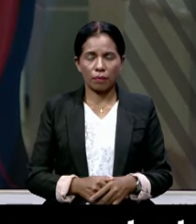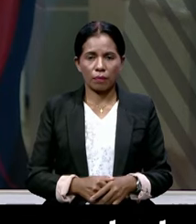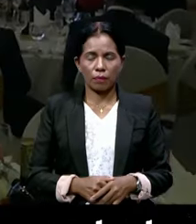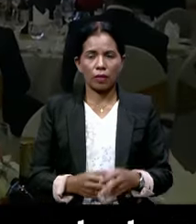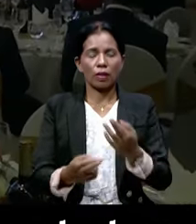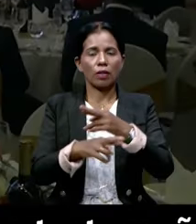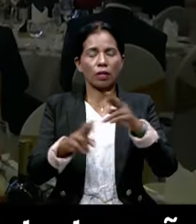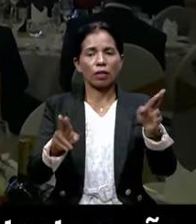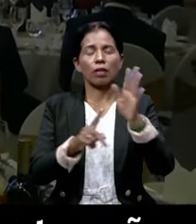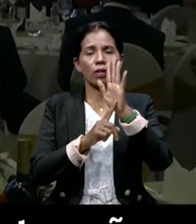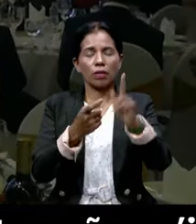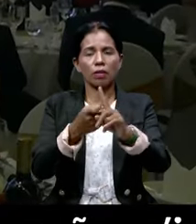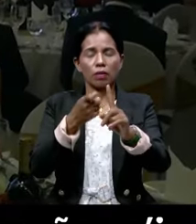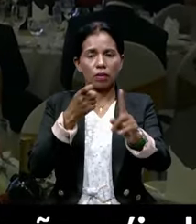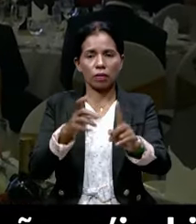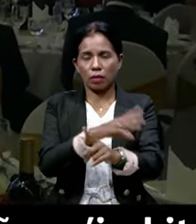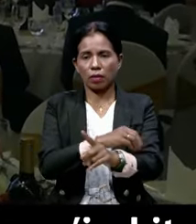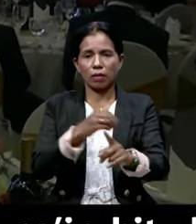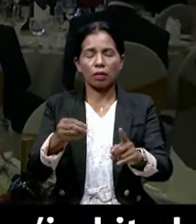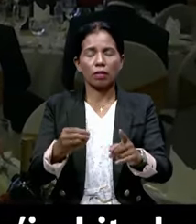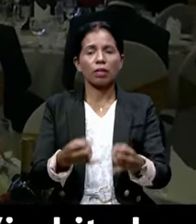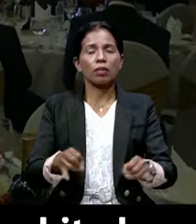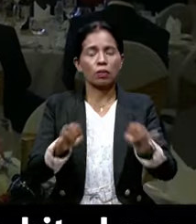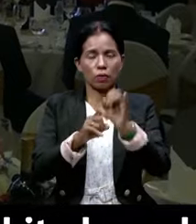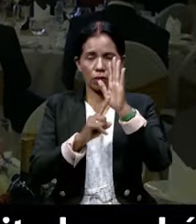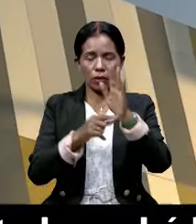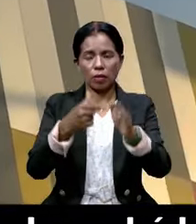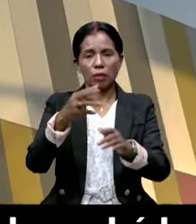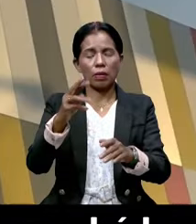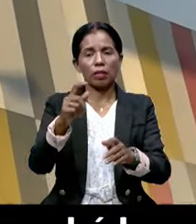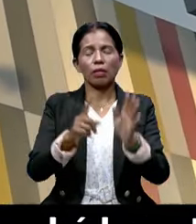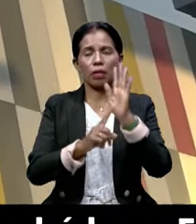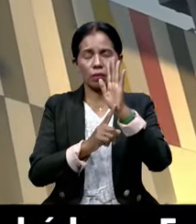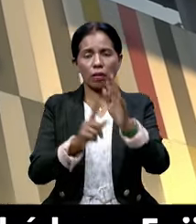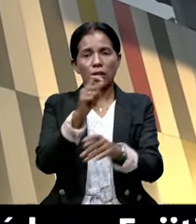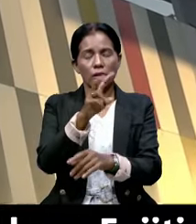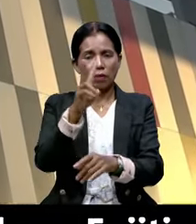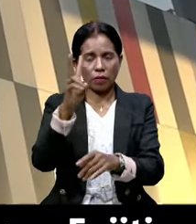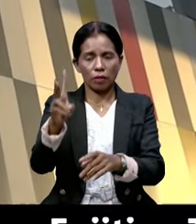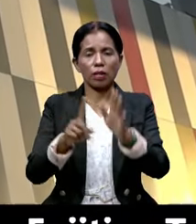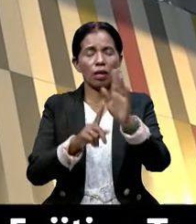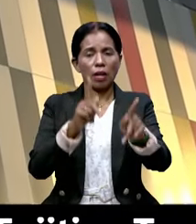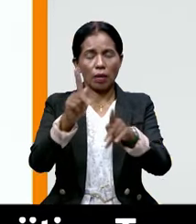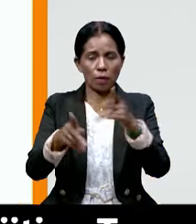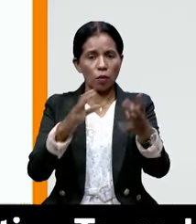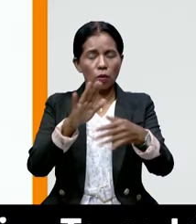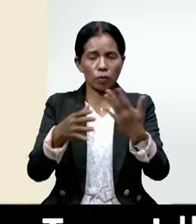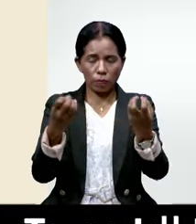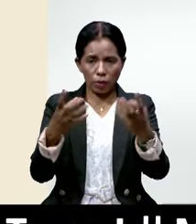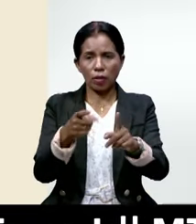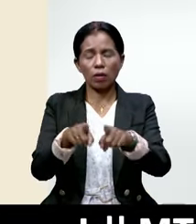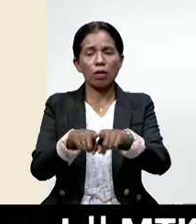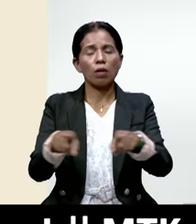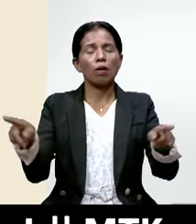Resultado pesquisa usi material dan survei no Richards Institute hatudu GMN TV nular televisão ida nebe ni telespectadores barakliu o porcento